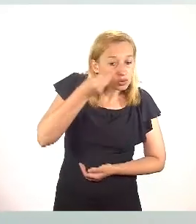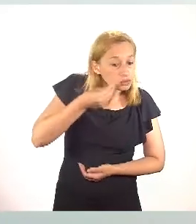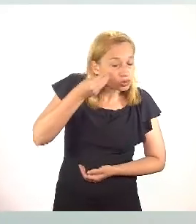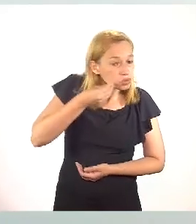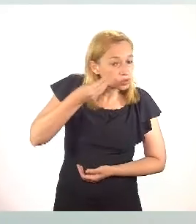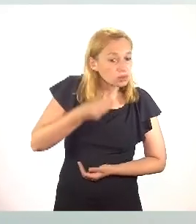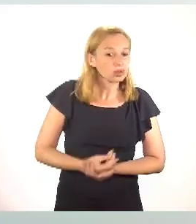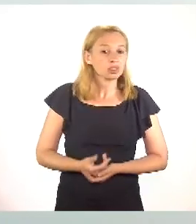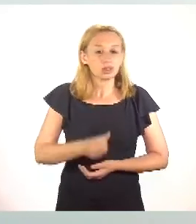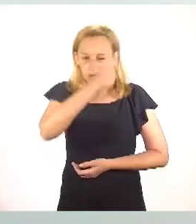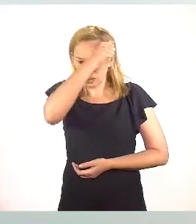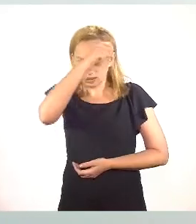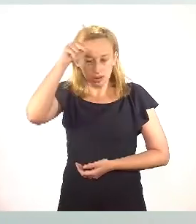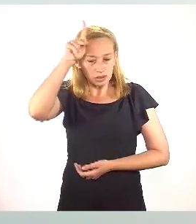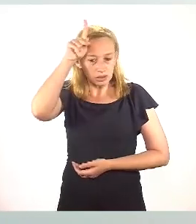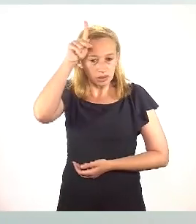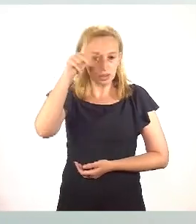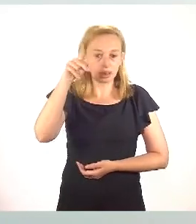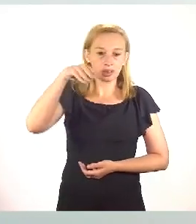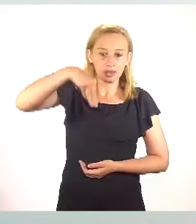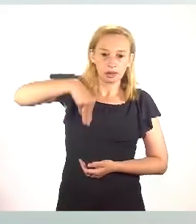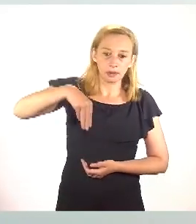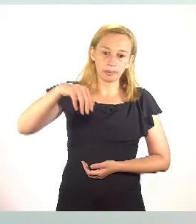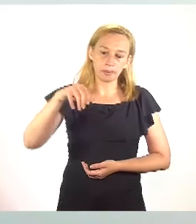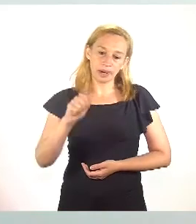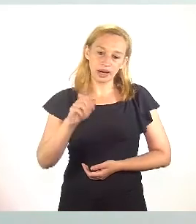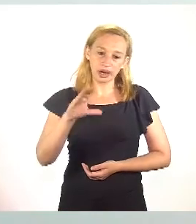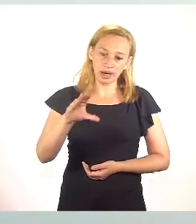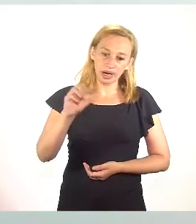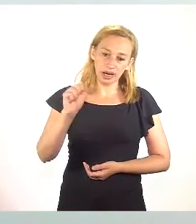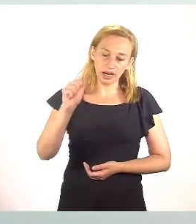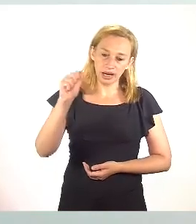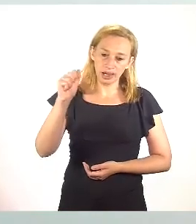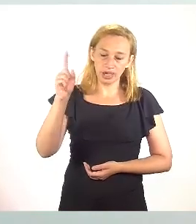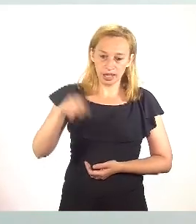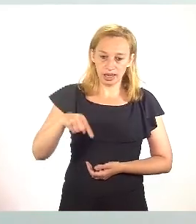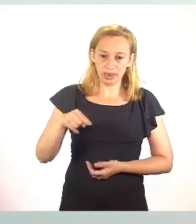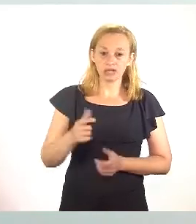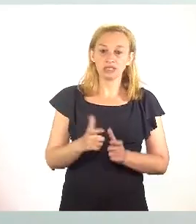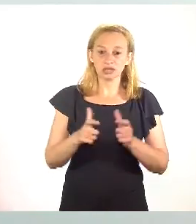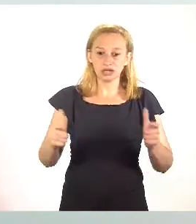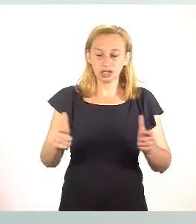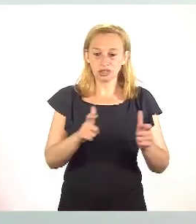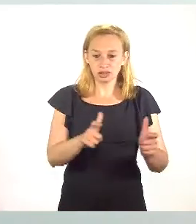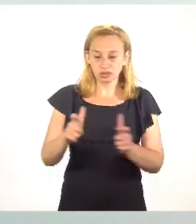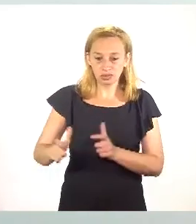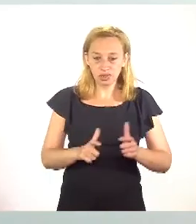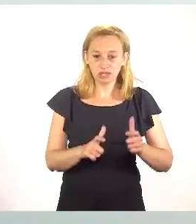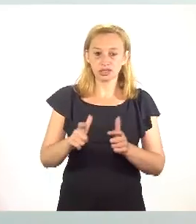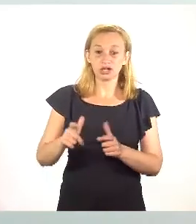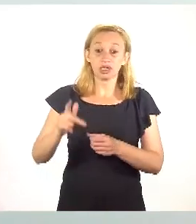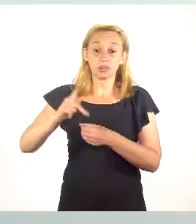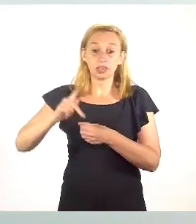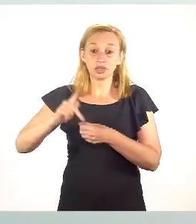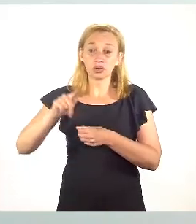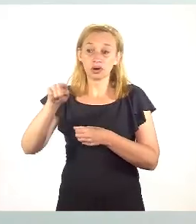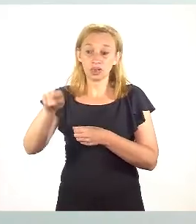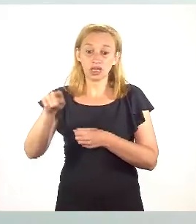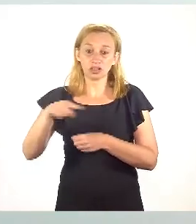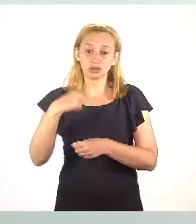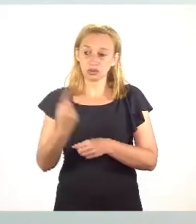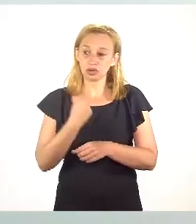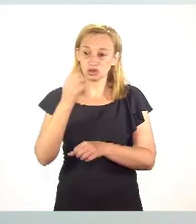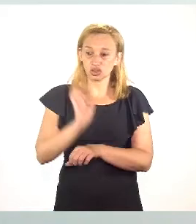na Prefeitura de Macaé, que é um dos grandes polos petrolíferos do nosso